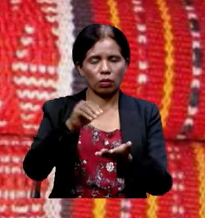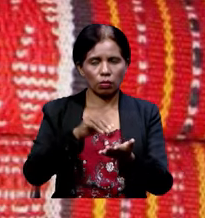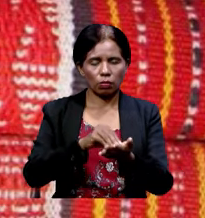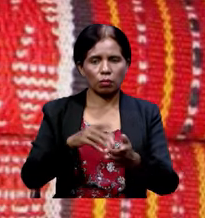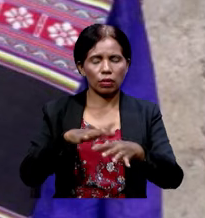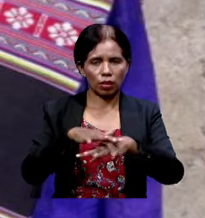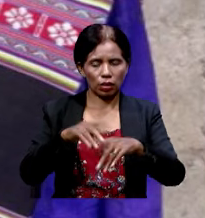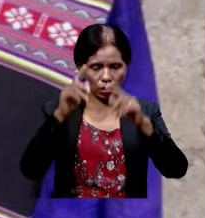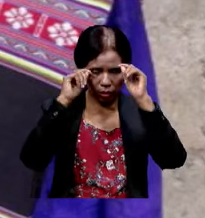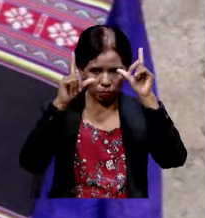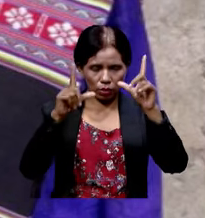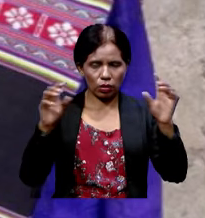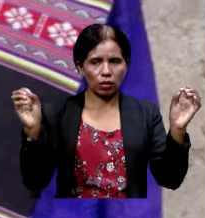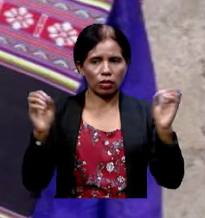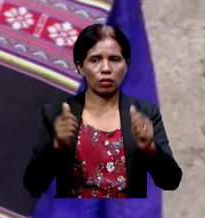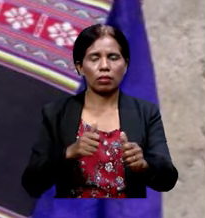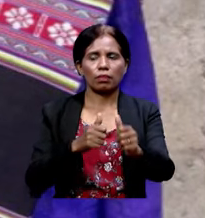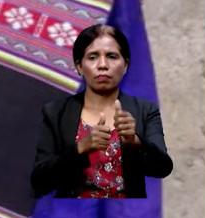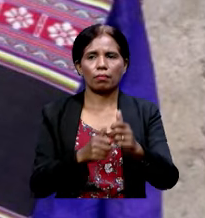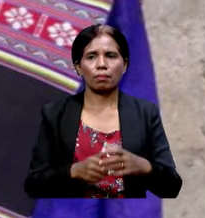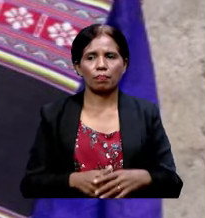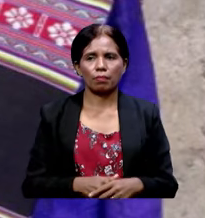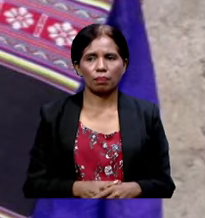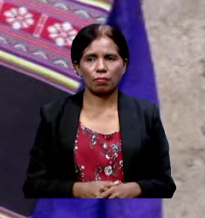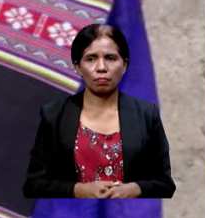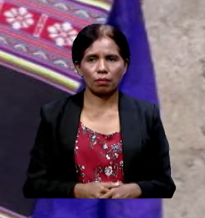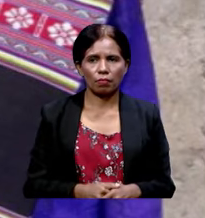batais timor sem autorização ruma. Agustinho da Costa, Rohimadia, Ziemen.